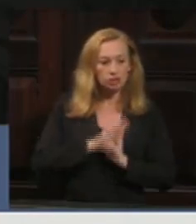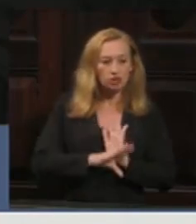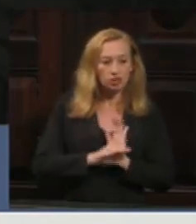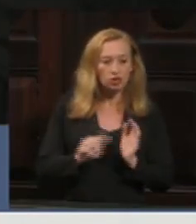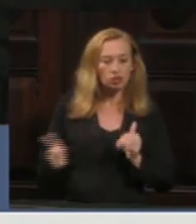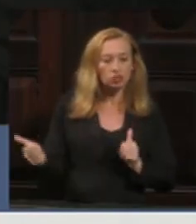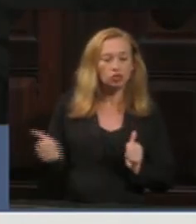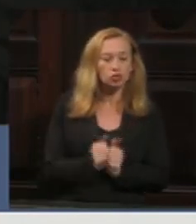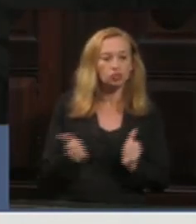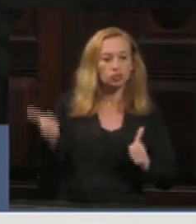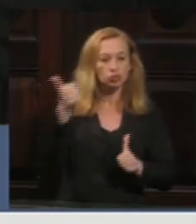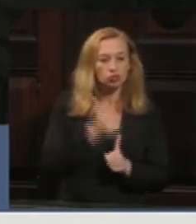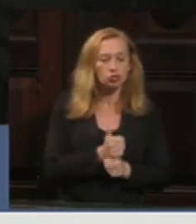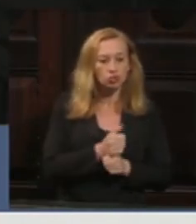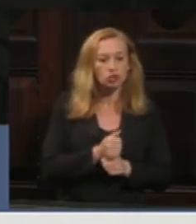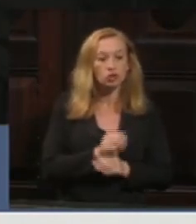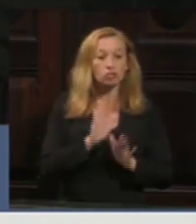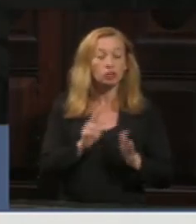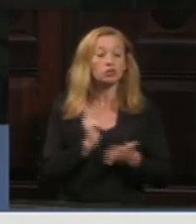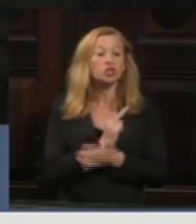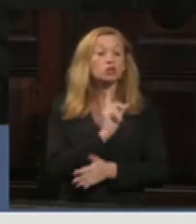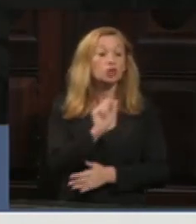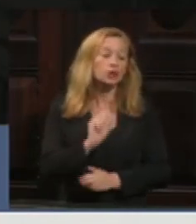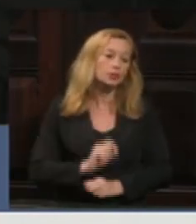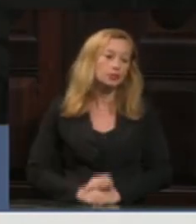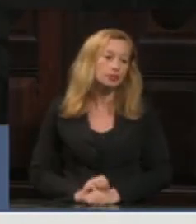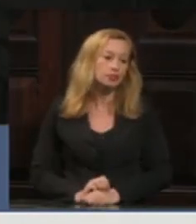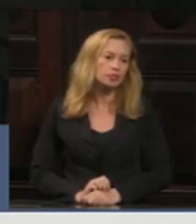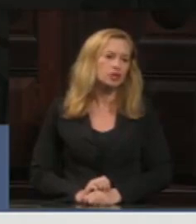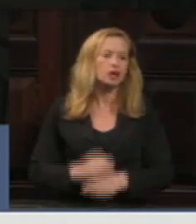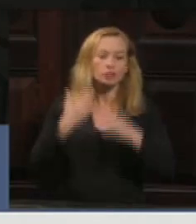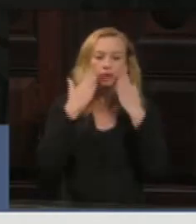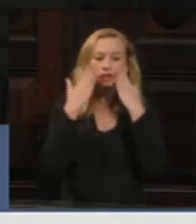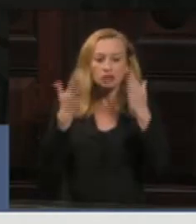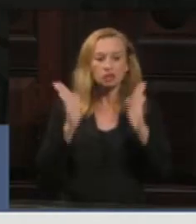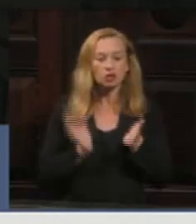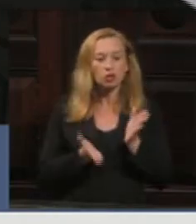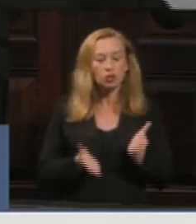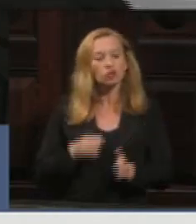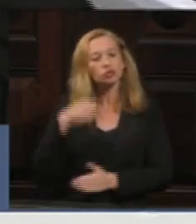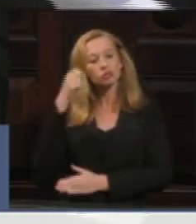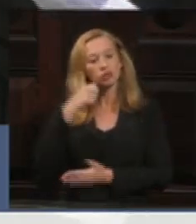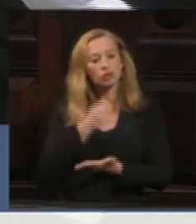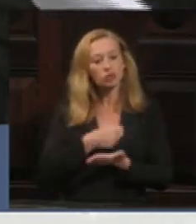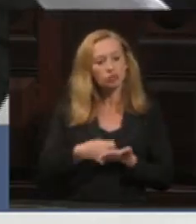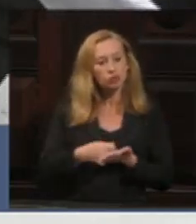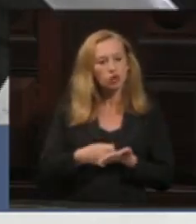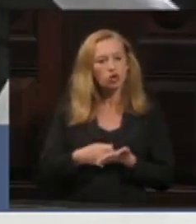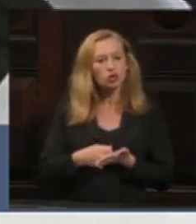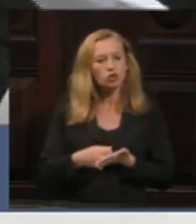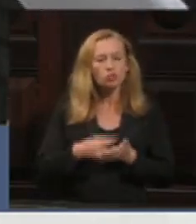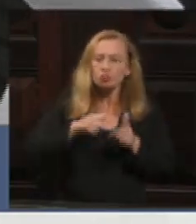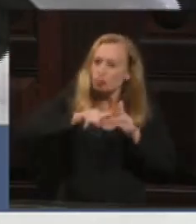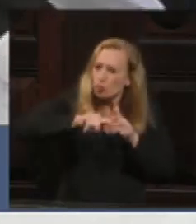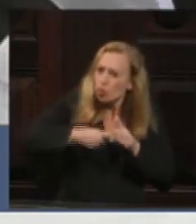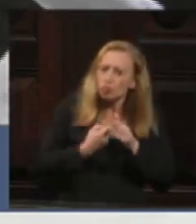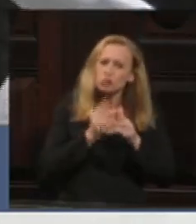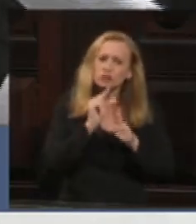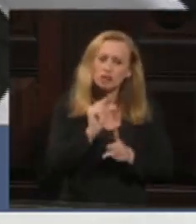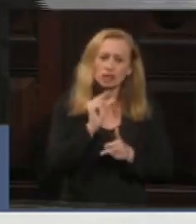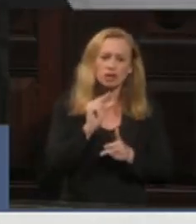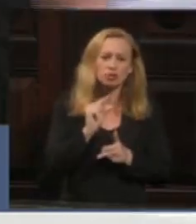substitutivo. Ocorre que nos foi apresentado pelo autor ainda uma correção